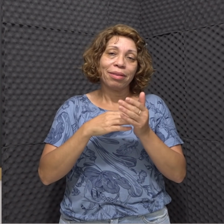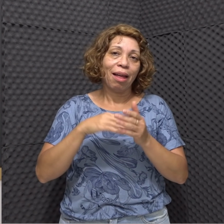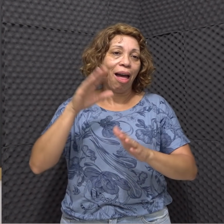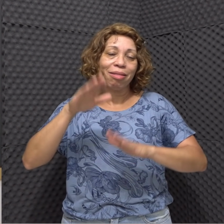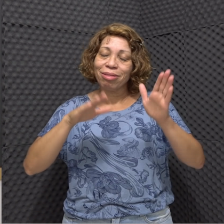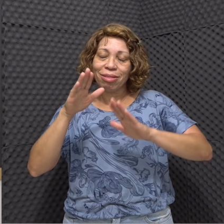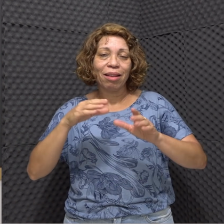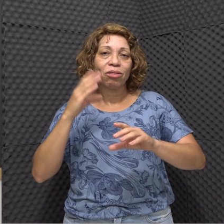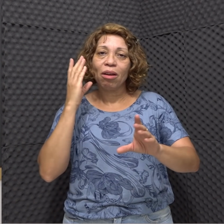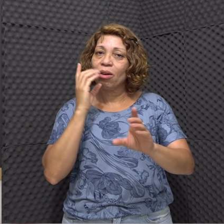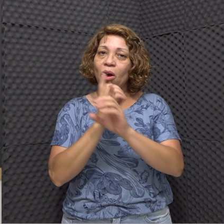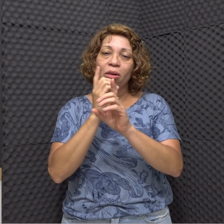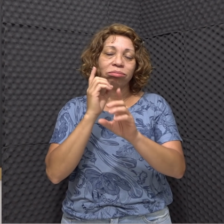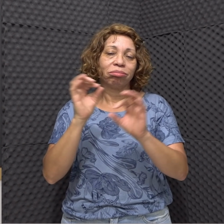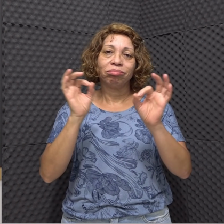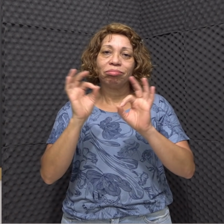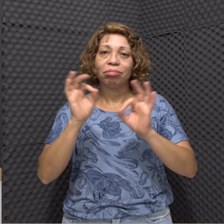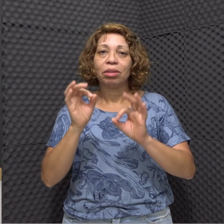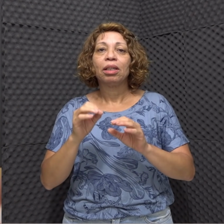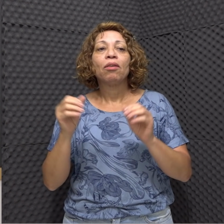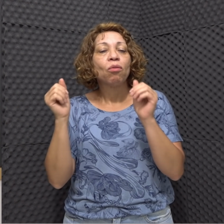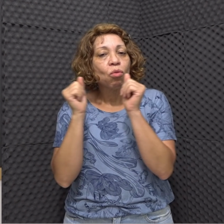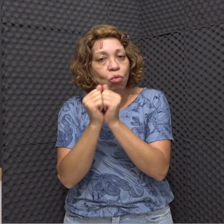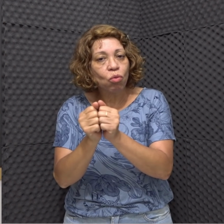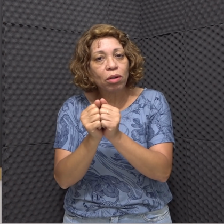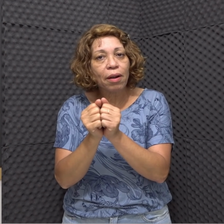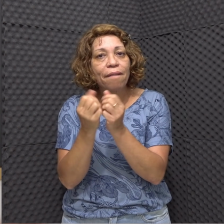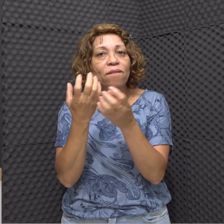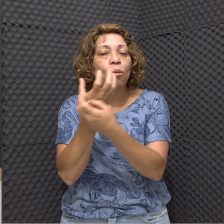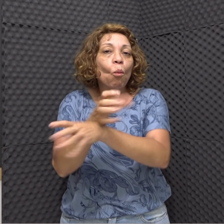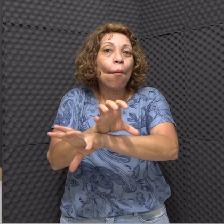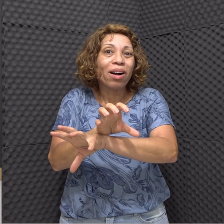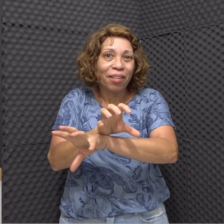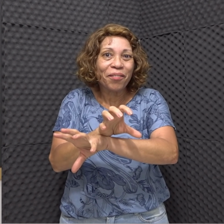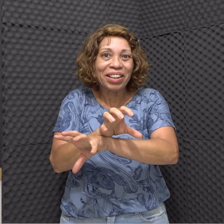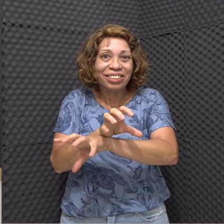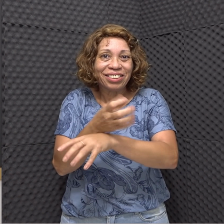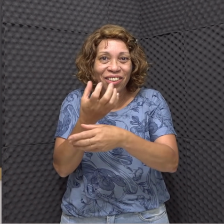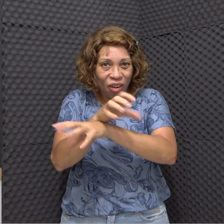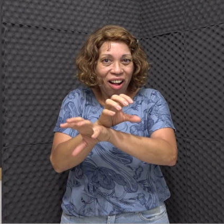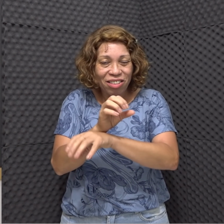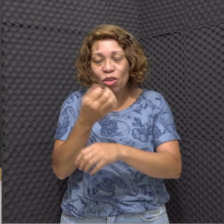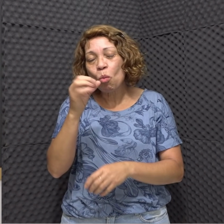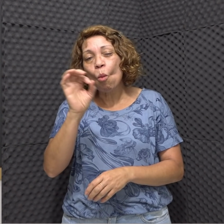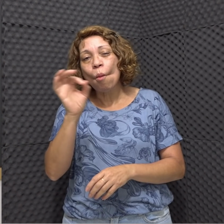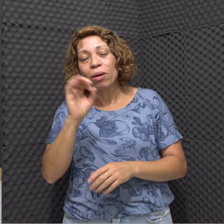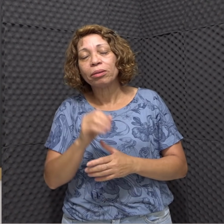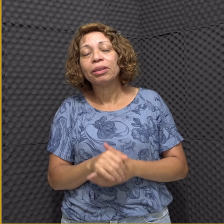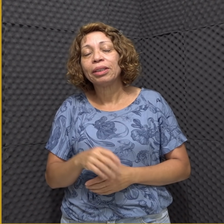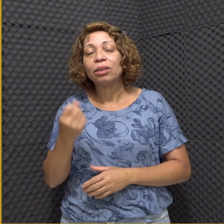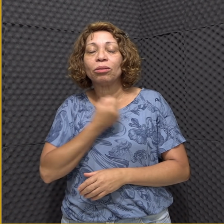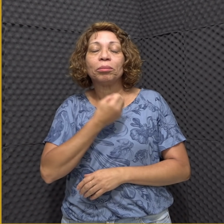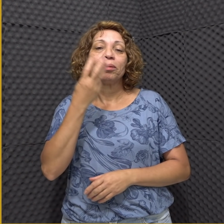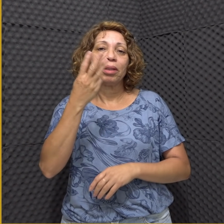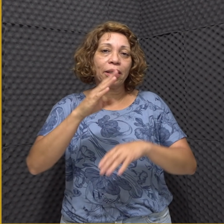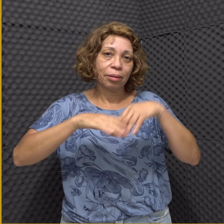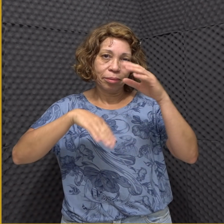às vezes, você pode não encontrar elemento algum e esse conjunto vai ser um conjunto vazio. Questão número